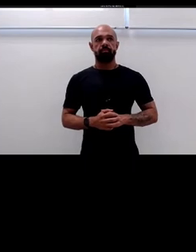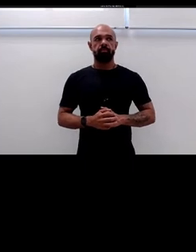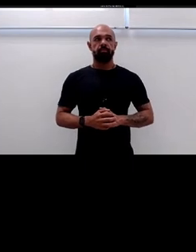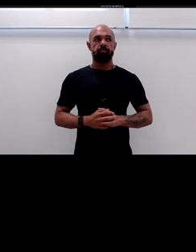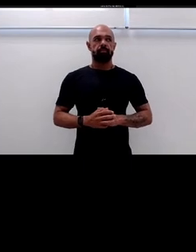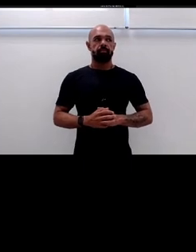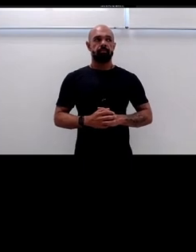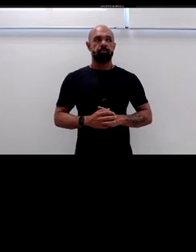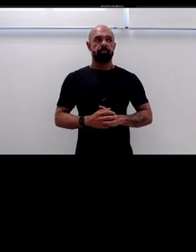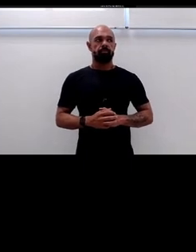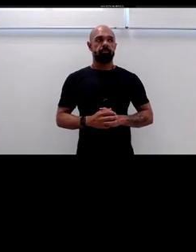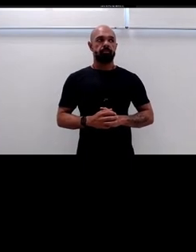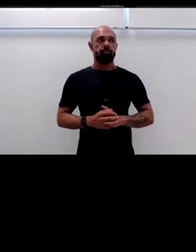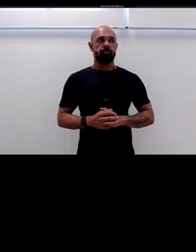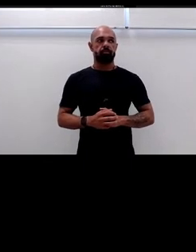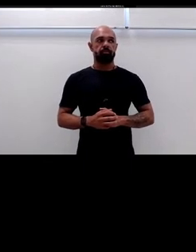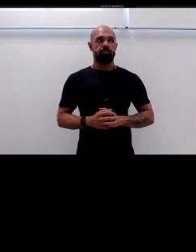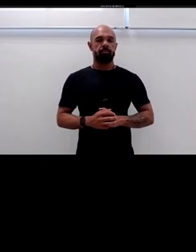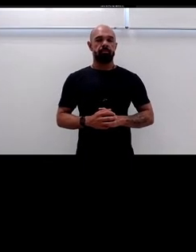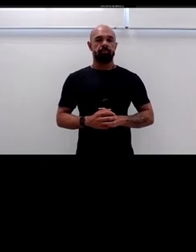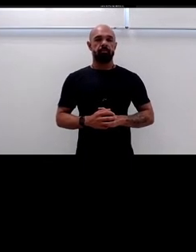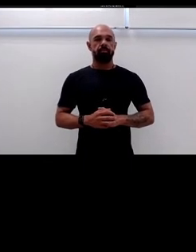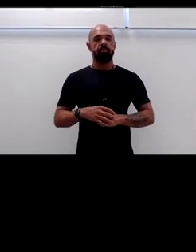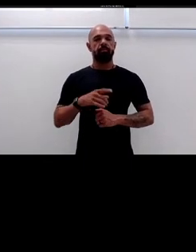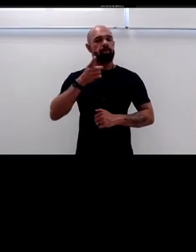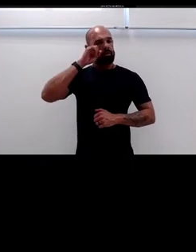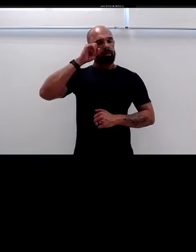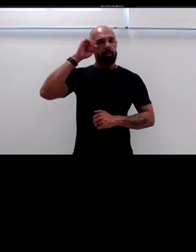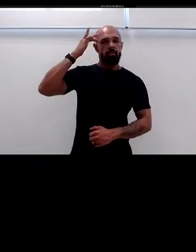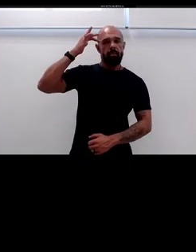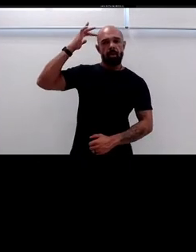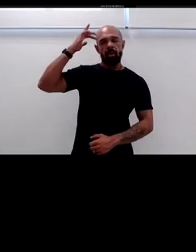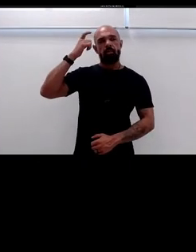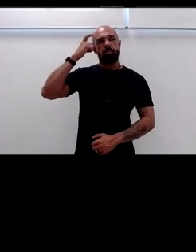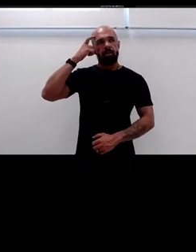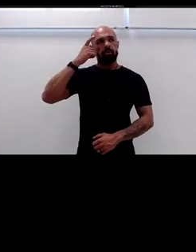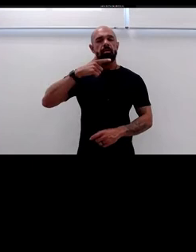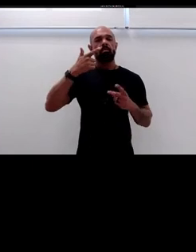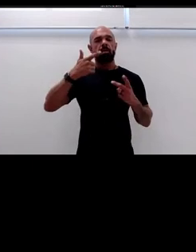Cada dia que passa, eu tô mais e mais e mais